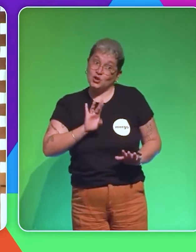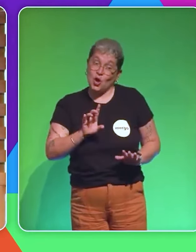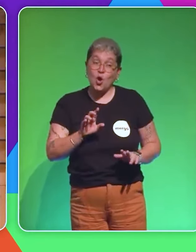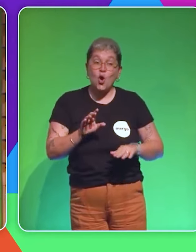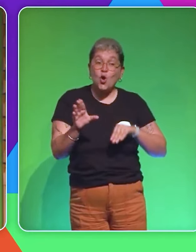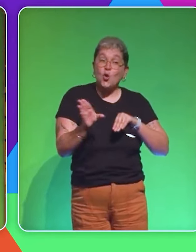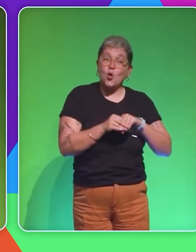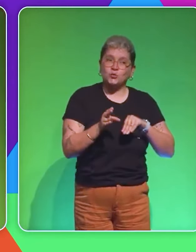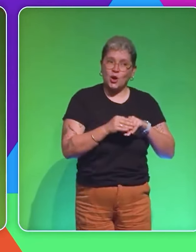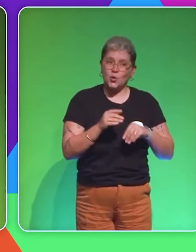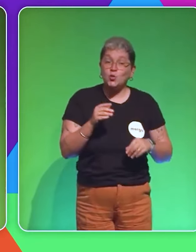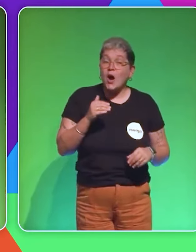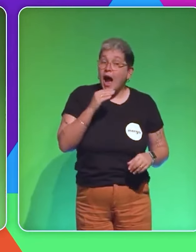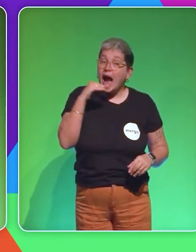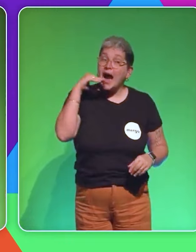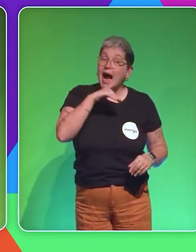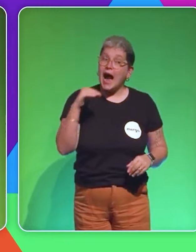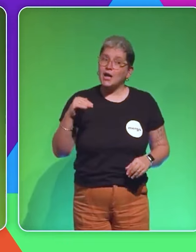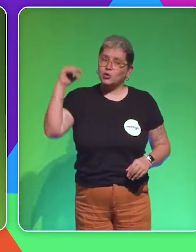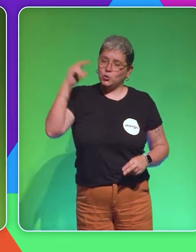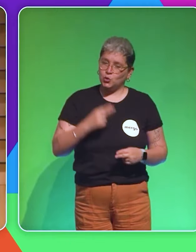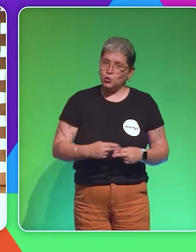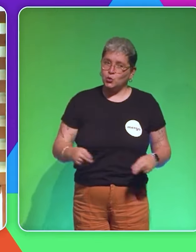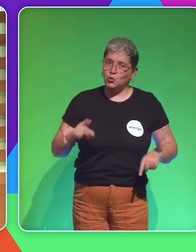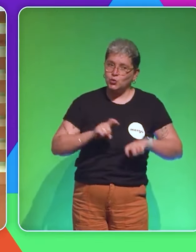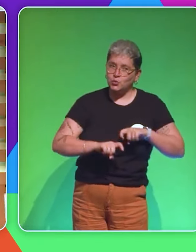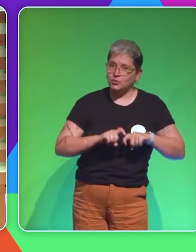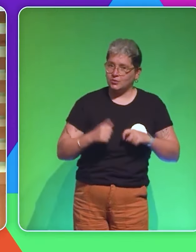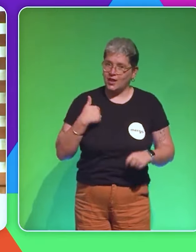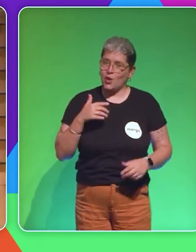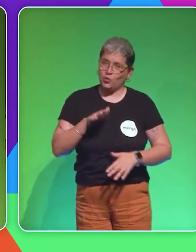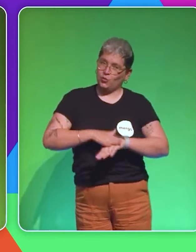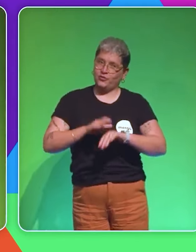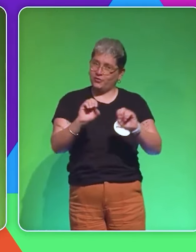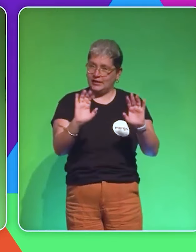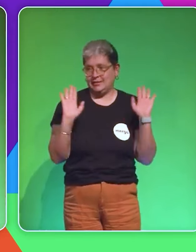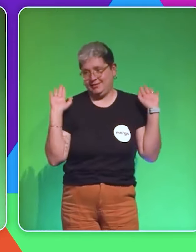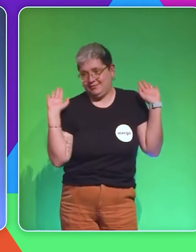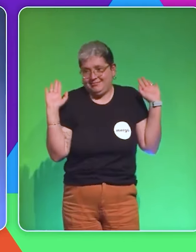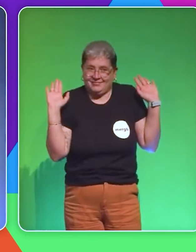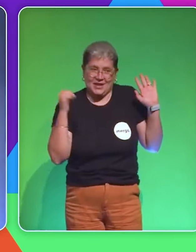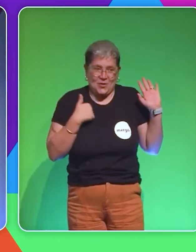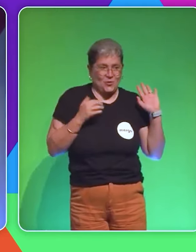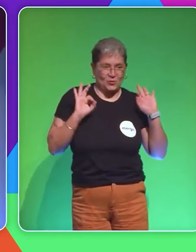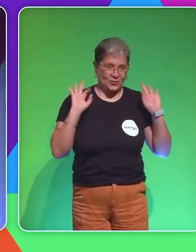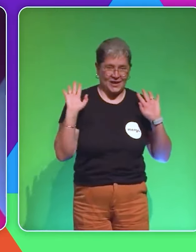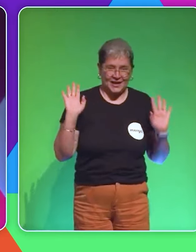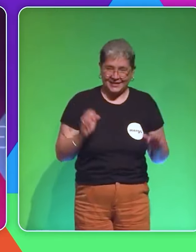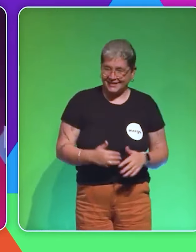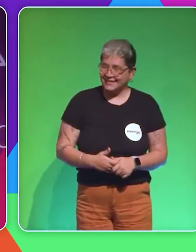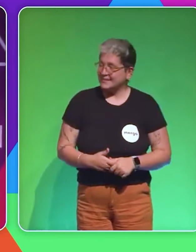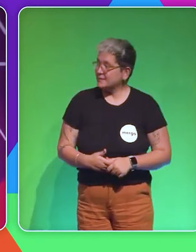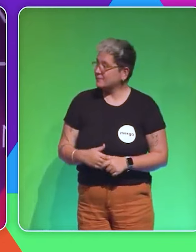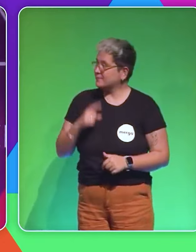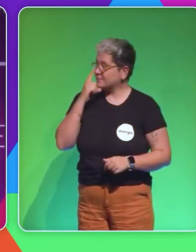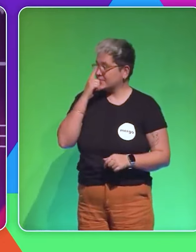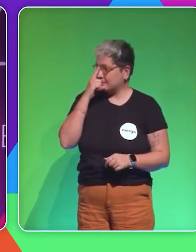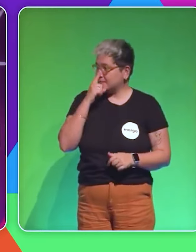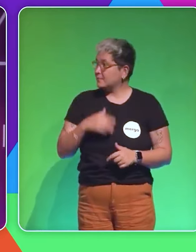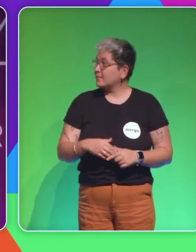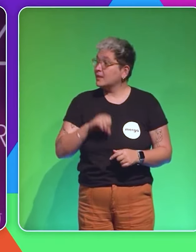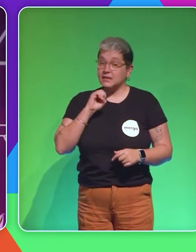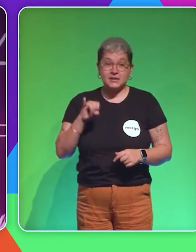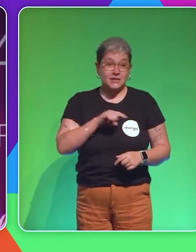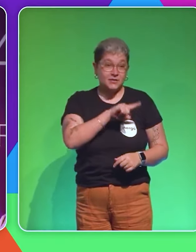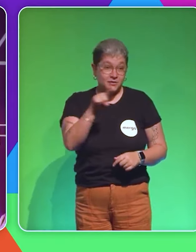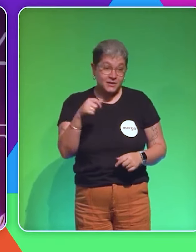daí não né mas vai saber né vocês quiserem